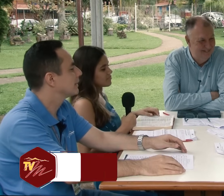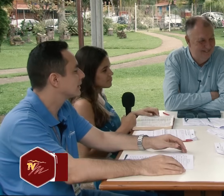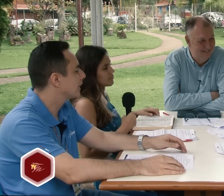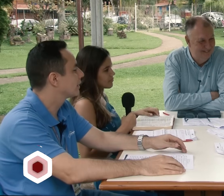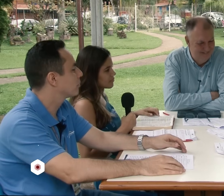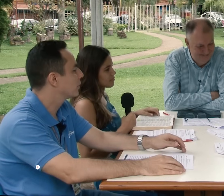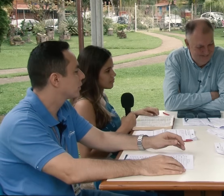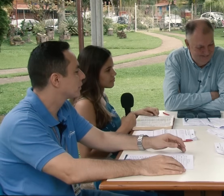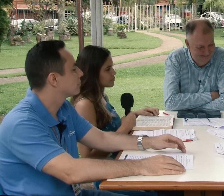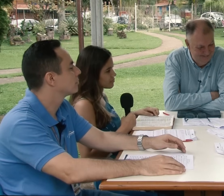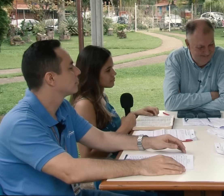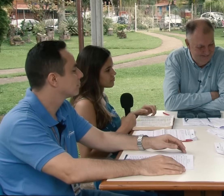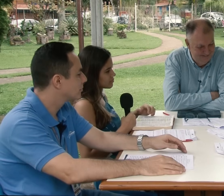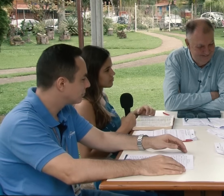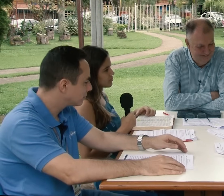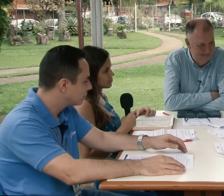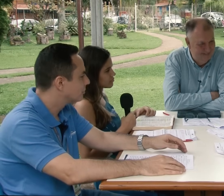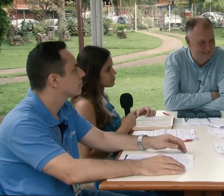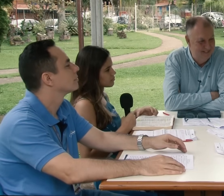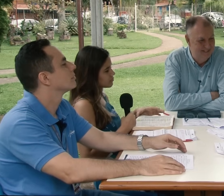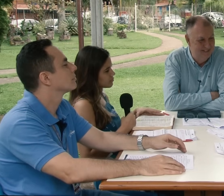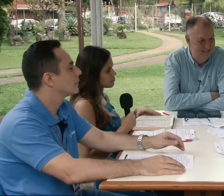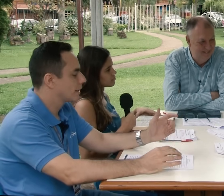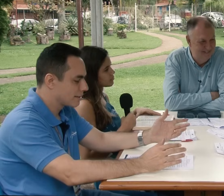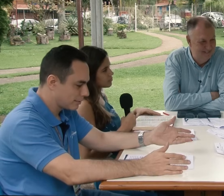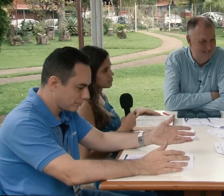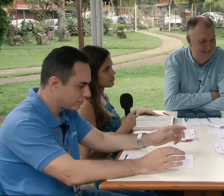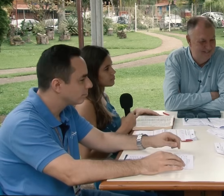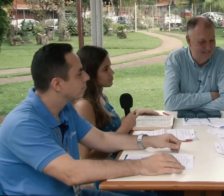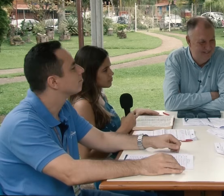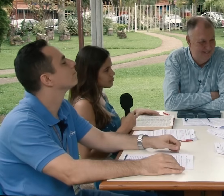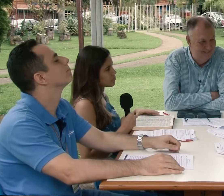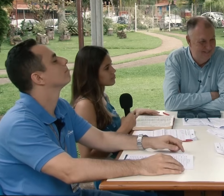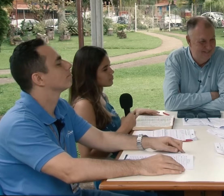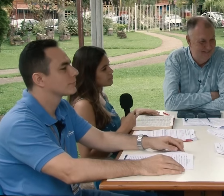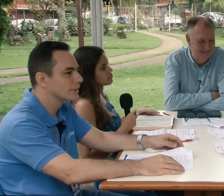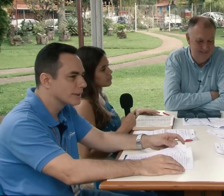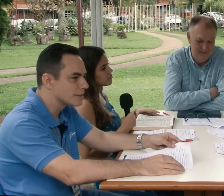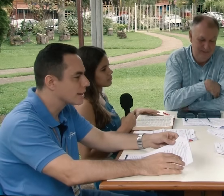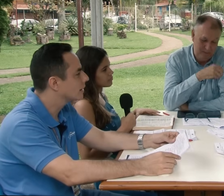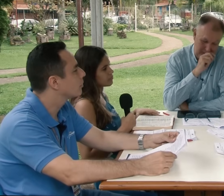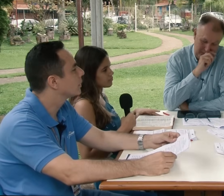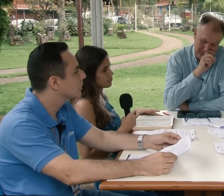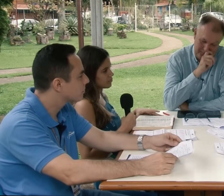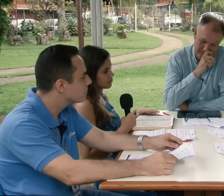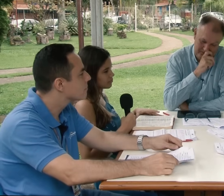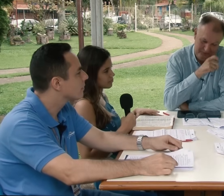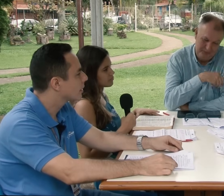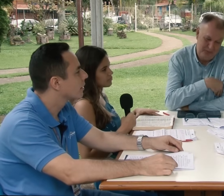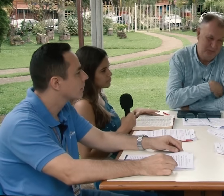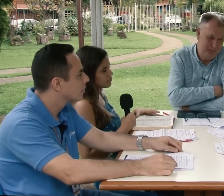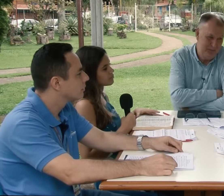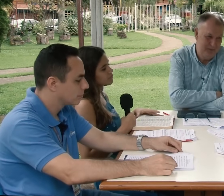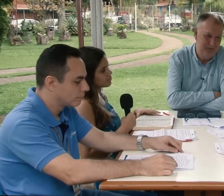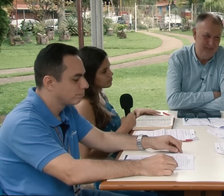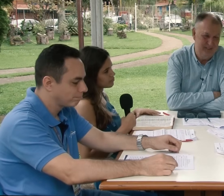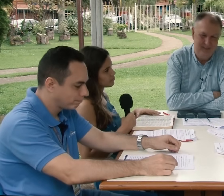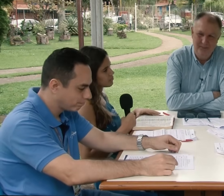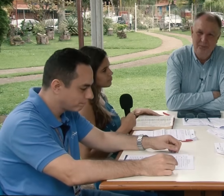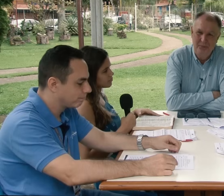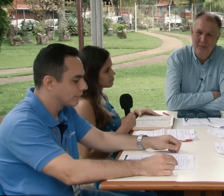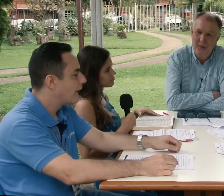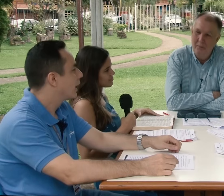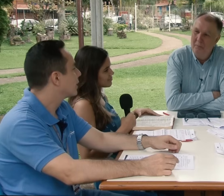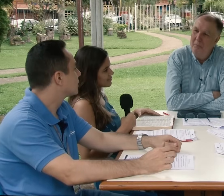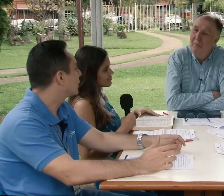né? Que fala: regozijemo-nos e alegremos-nos e demos glória, né? Adoração ao nosso Deus. Eu achei muito importante também essa colocação que eles fizeram aqui